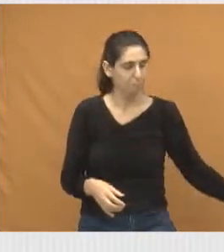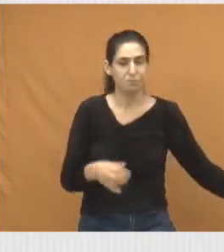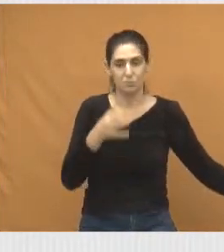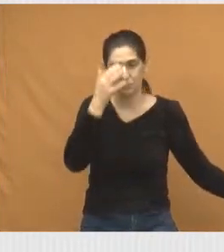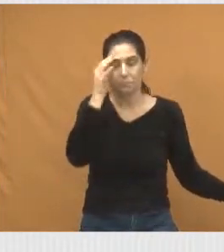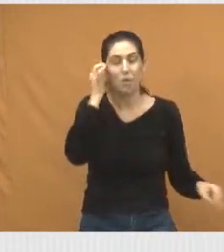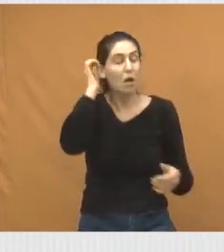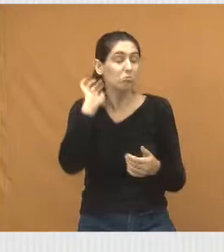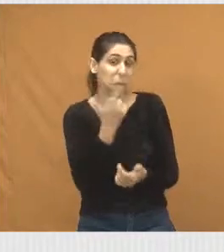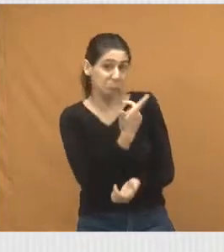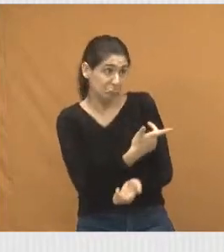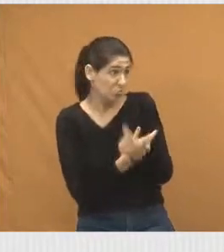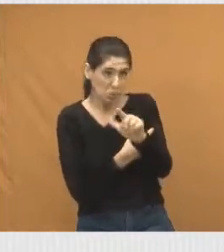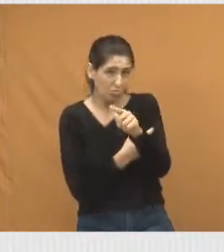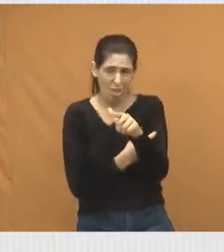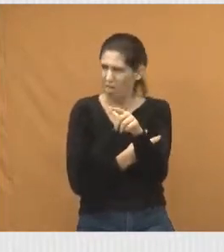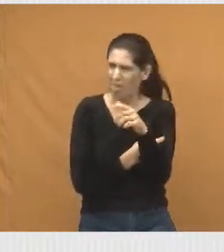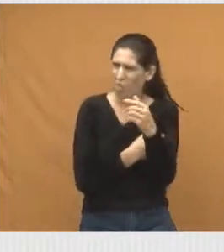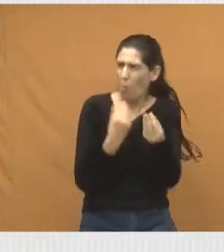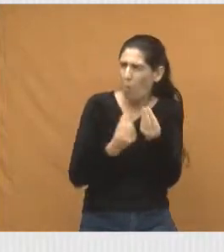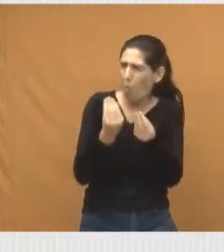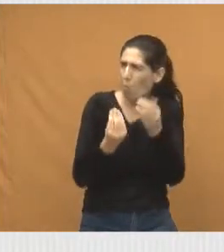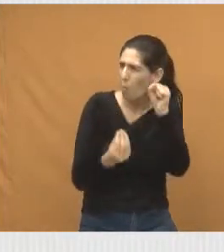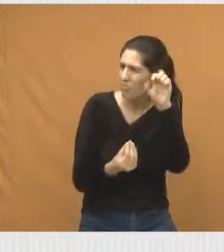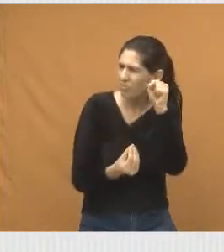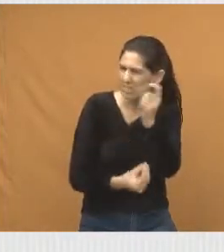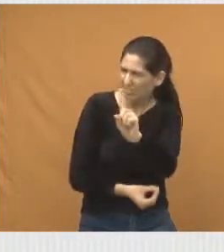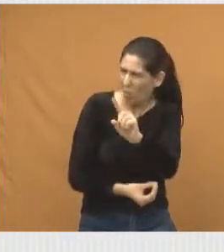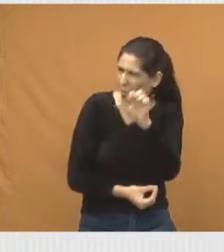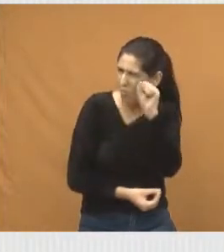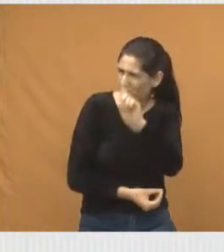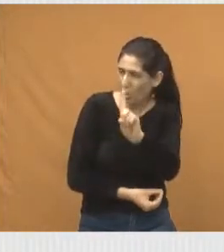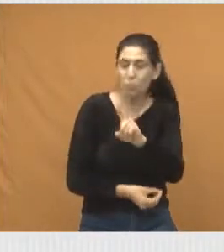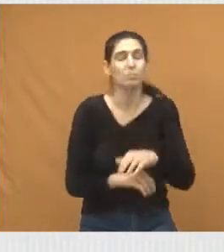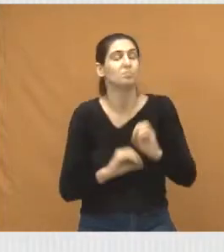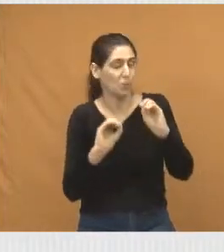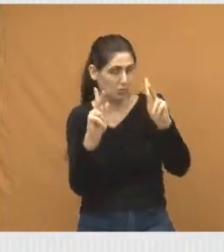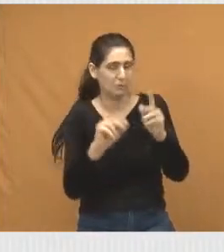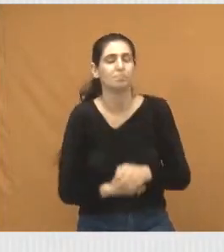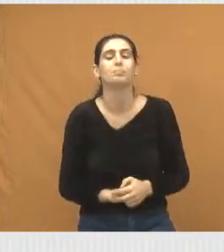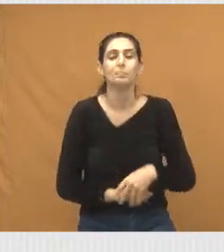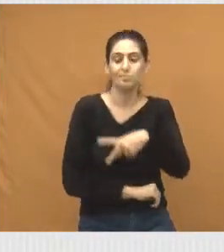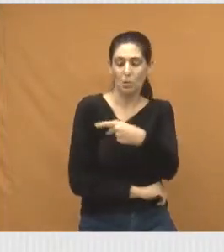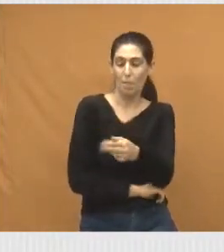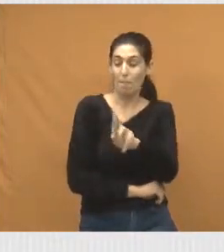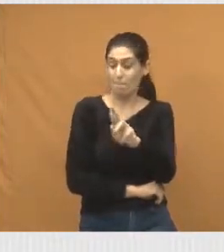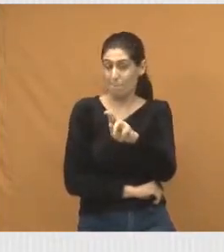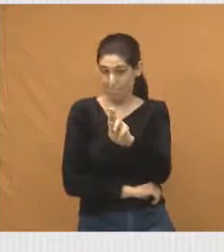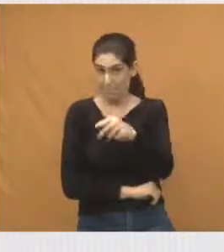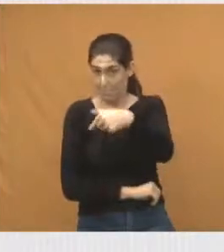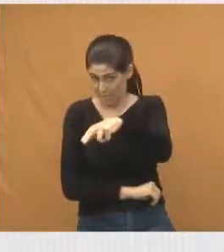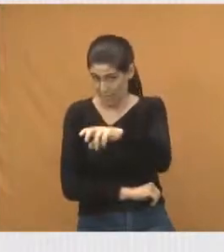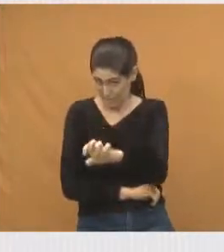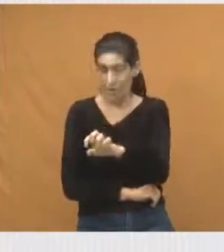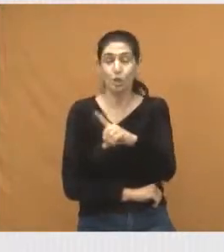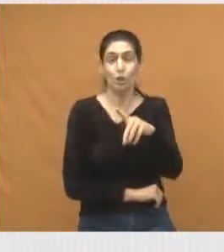Esse não tem áudio, né? Eu estou mostrando aqui imagens lá do Parque dos Sinos. E aí, quando eu falo do Parque dos Sinos,